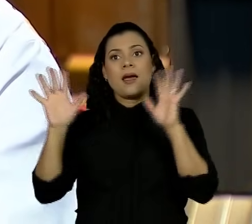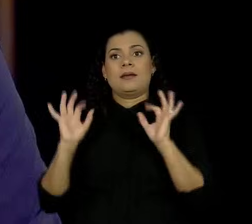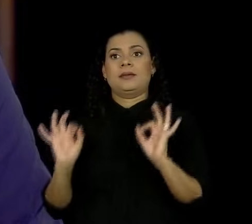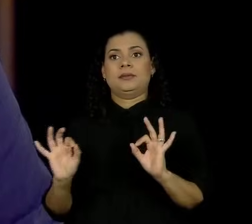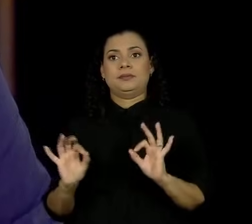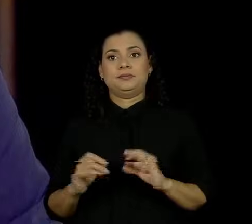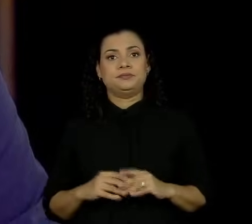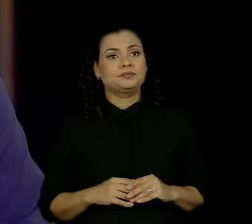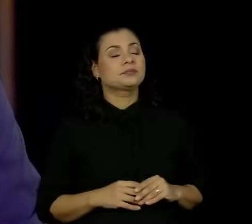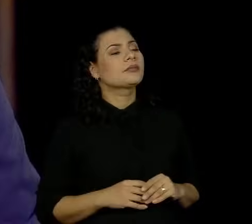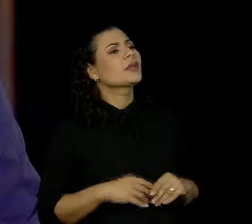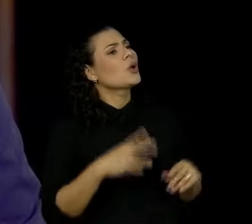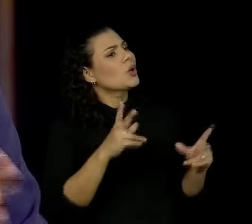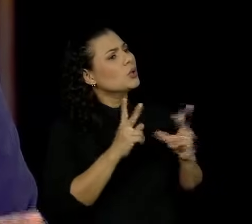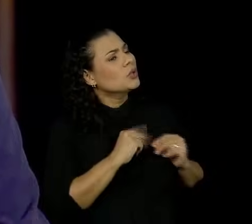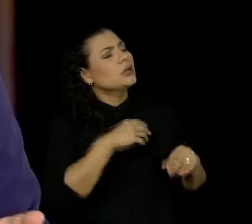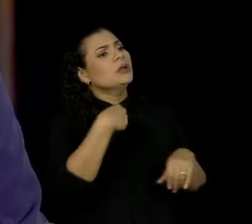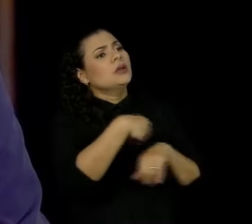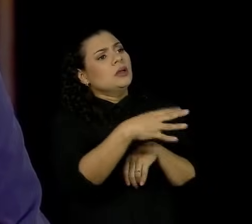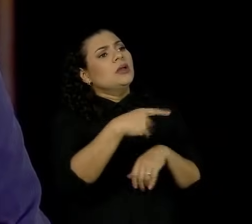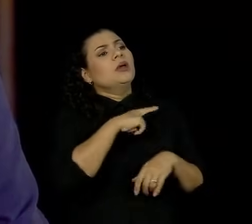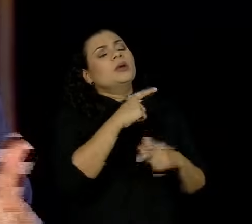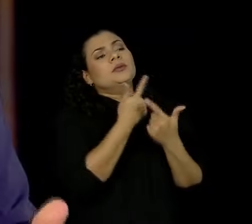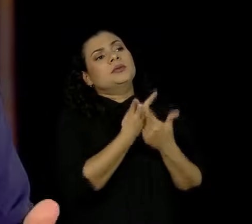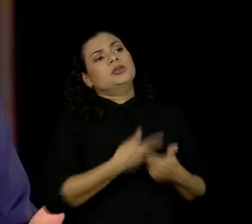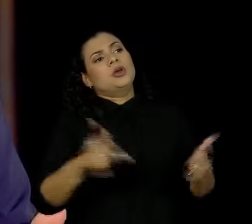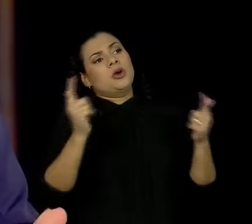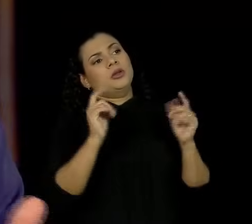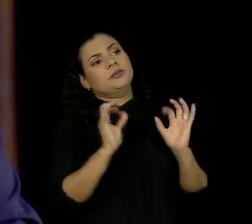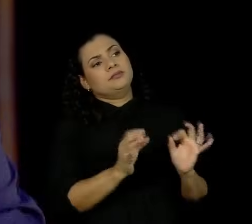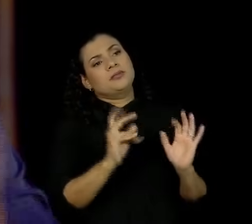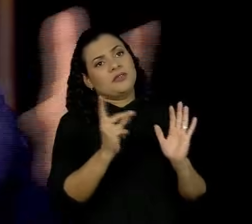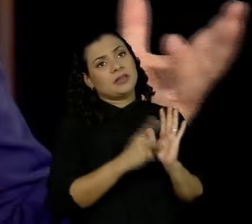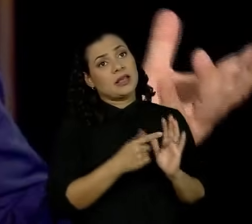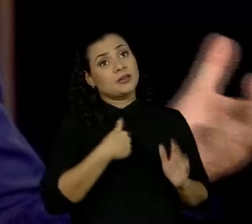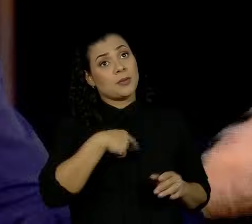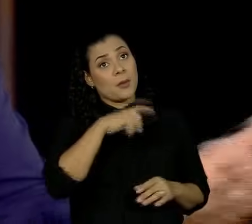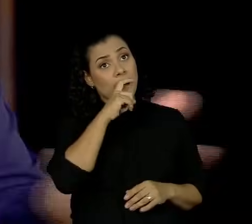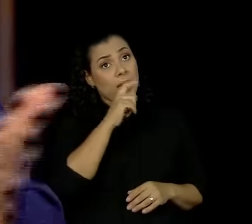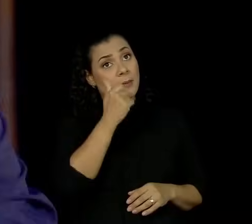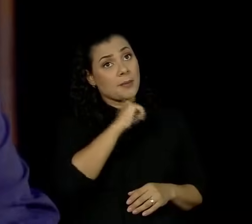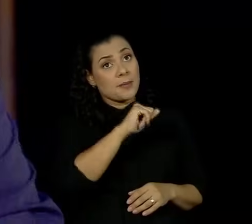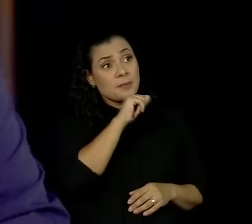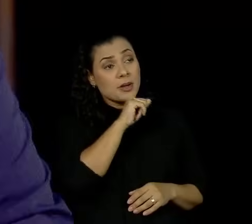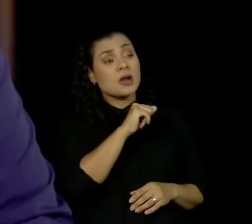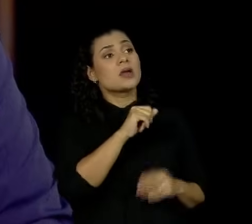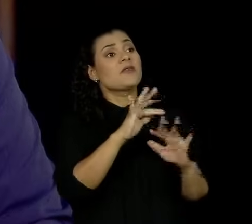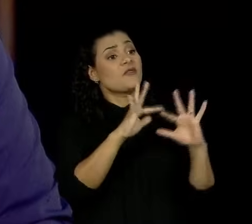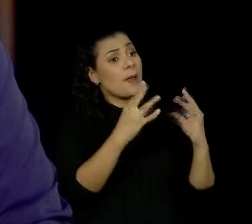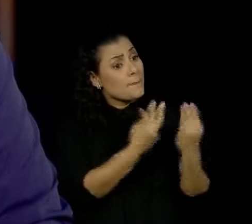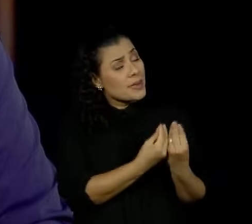vou te dizer, cara, eu tenho a sorte de ter os pais vivos e muitos